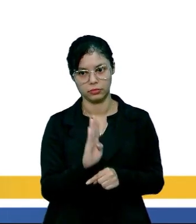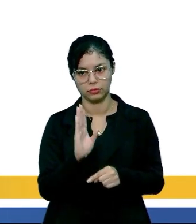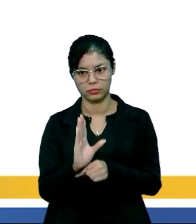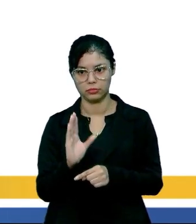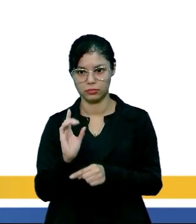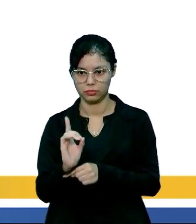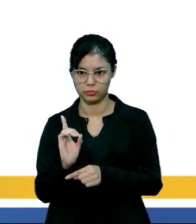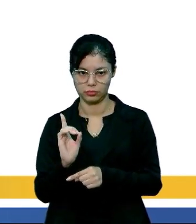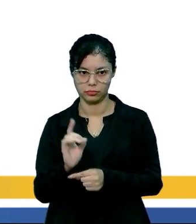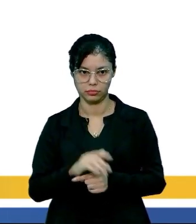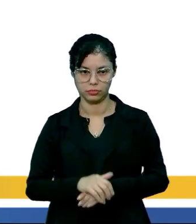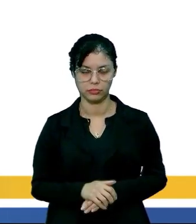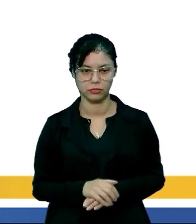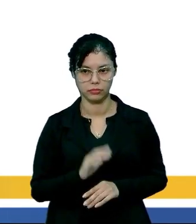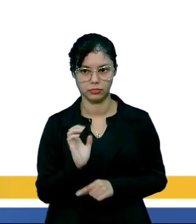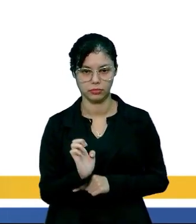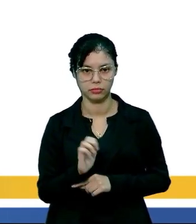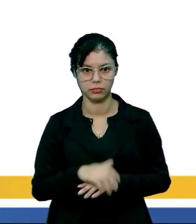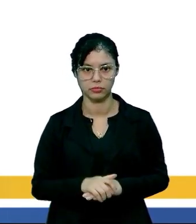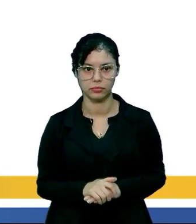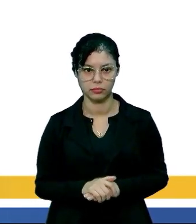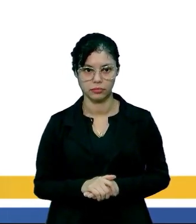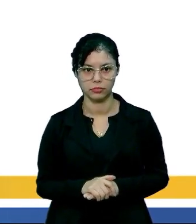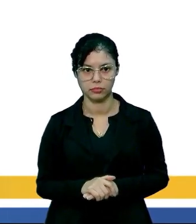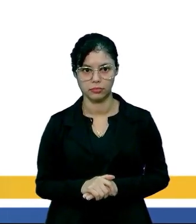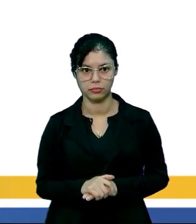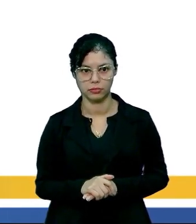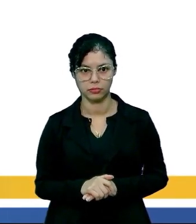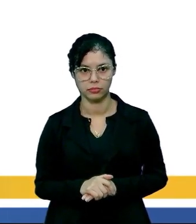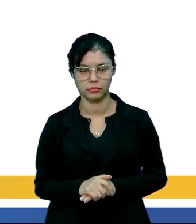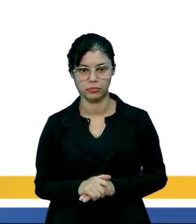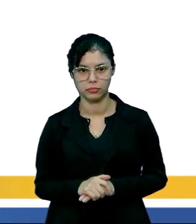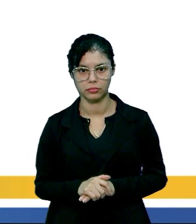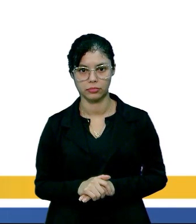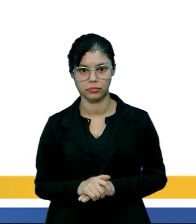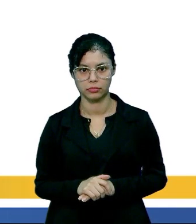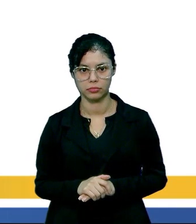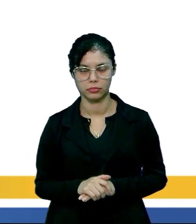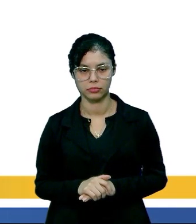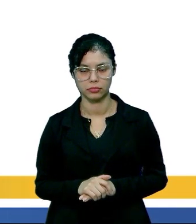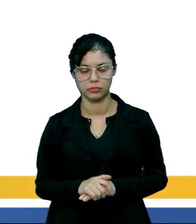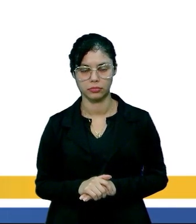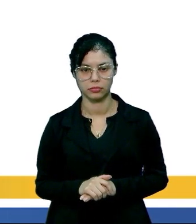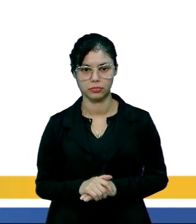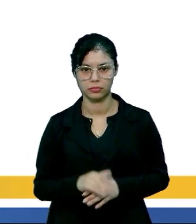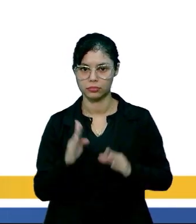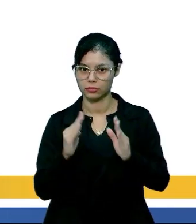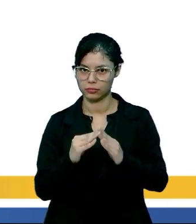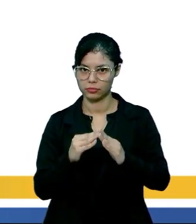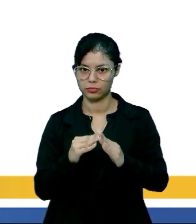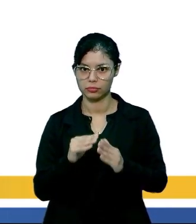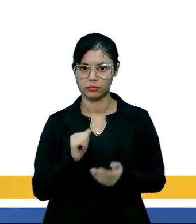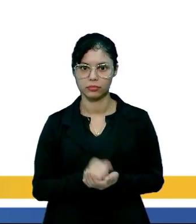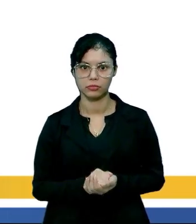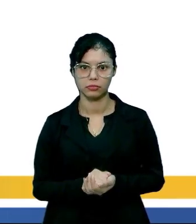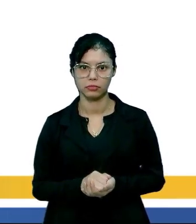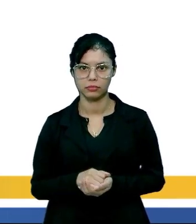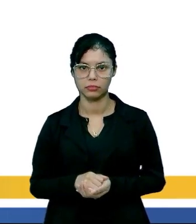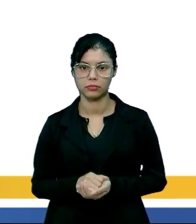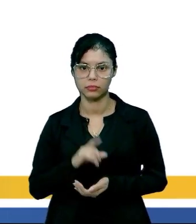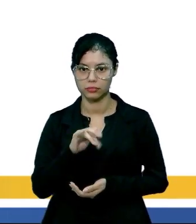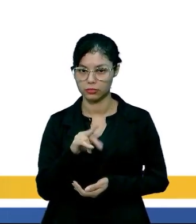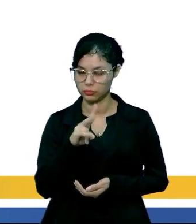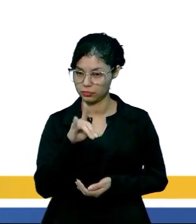e dos pontos A, B, C, D e E sobre o piso da casa é